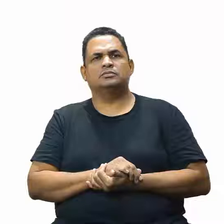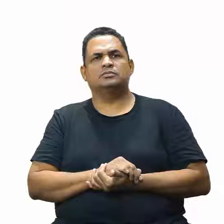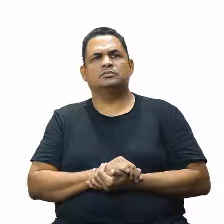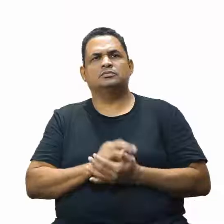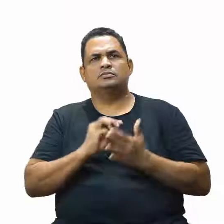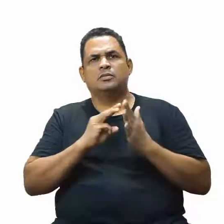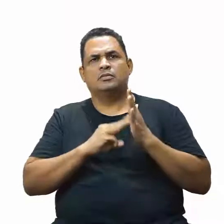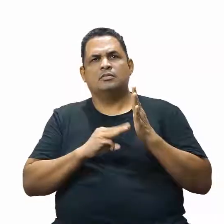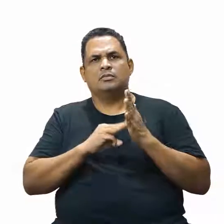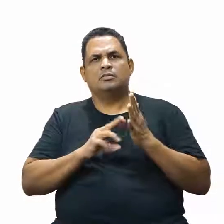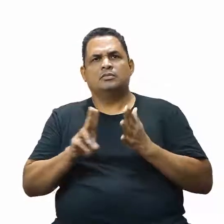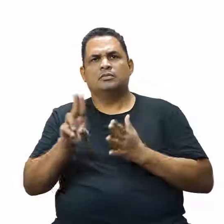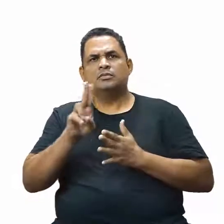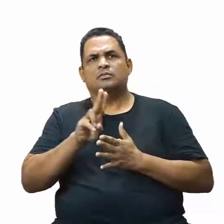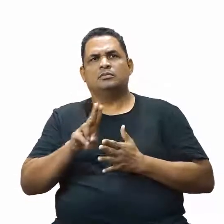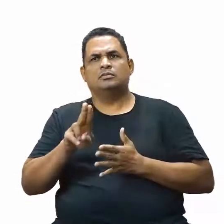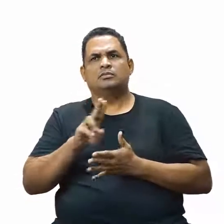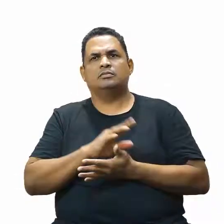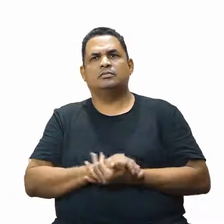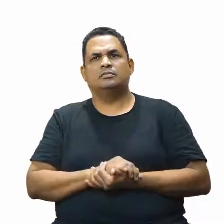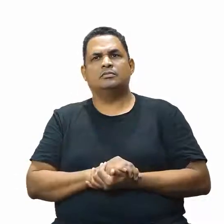é o método mais usado,